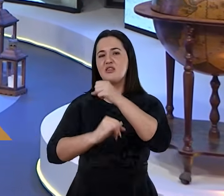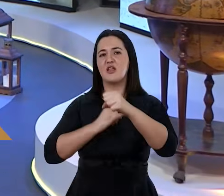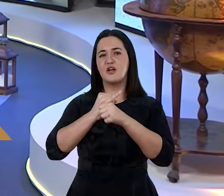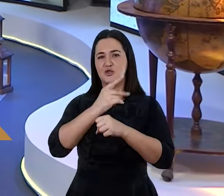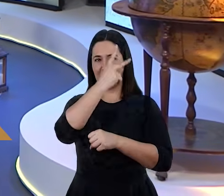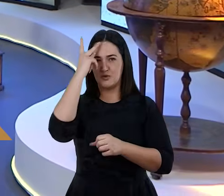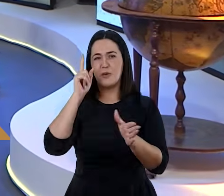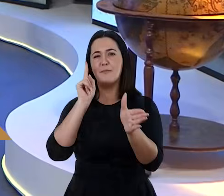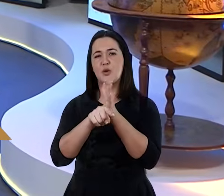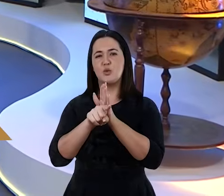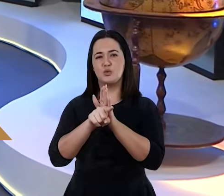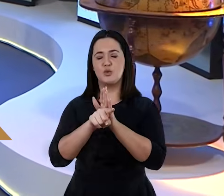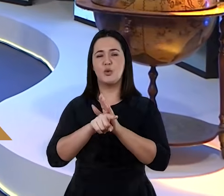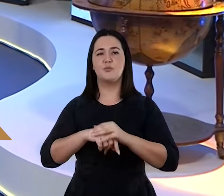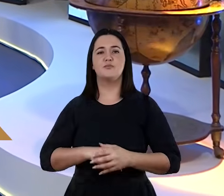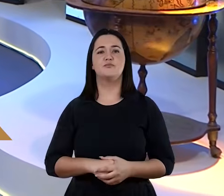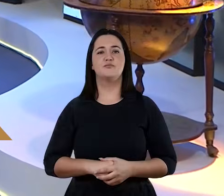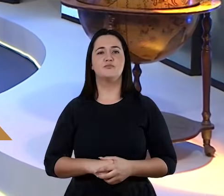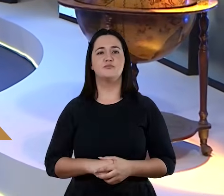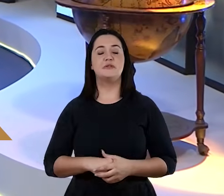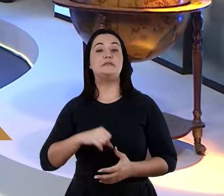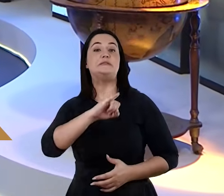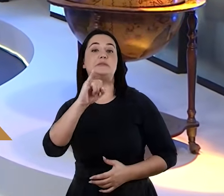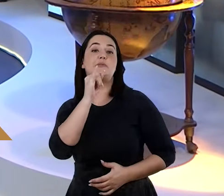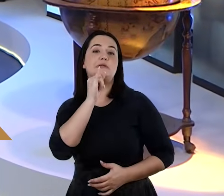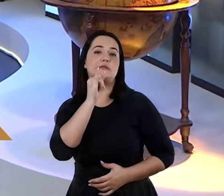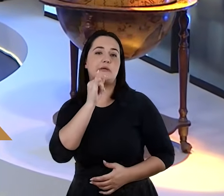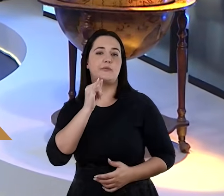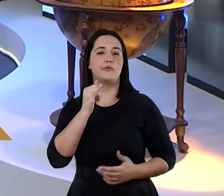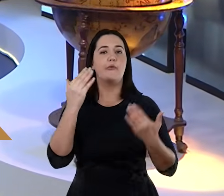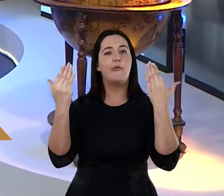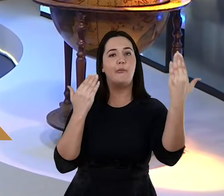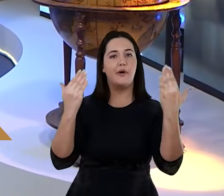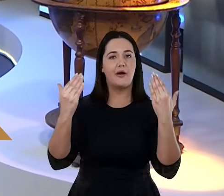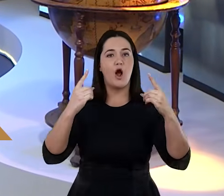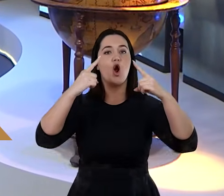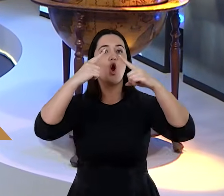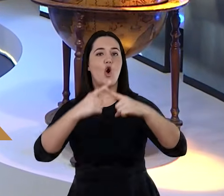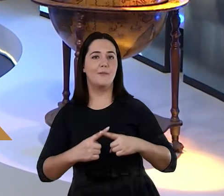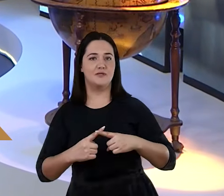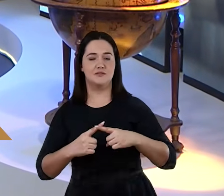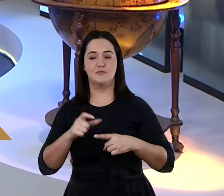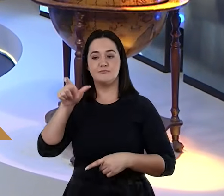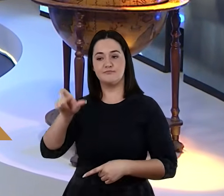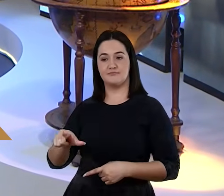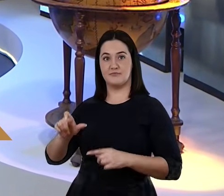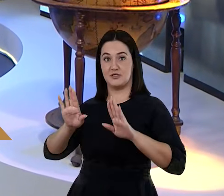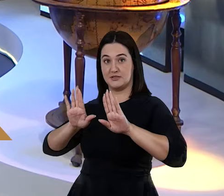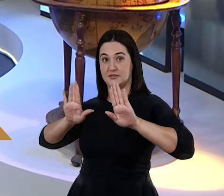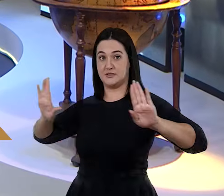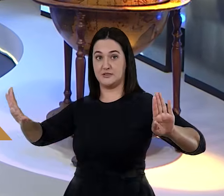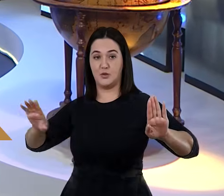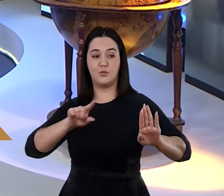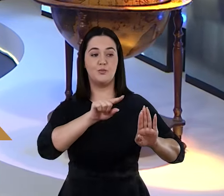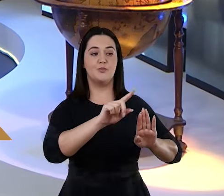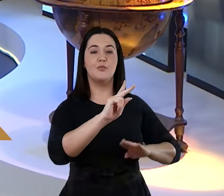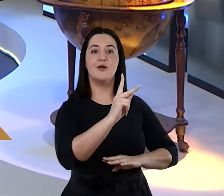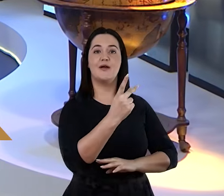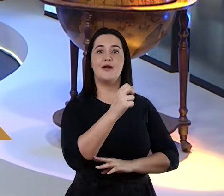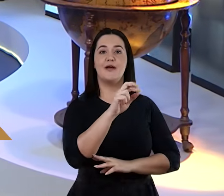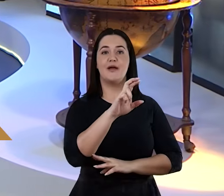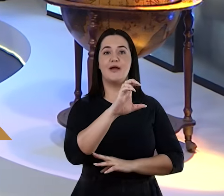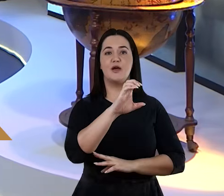na internet e eu vou replicar essa pergunta para vocês. Se houvesse uma competição entre Sansão e Hércules, em quem